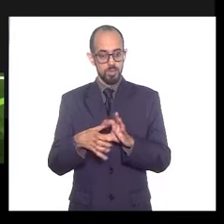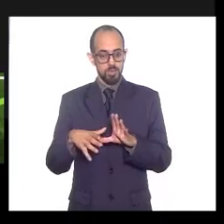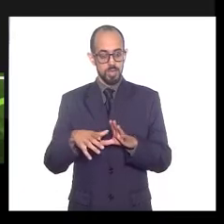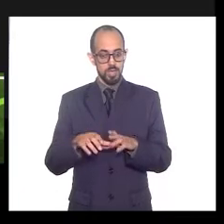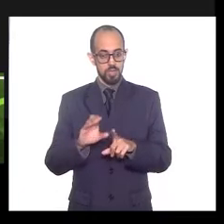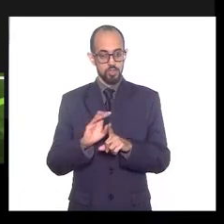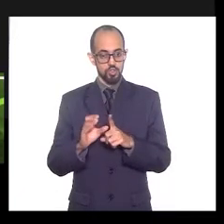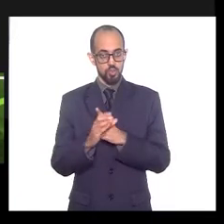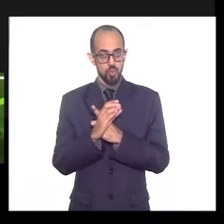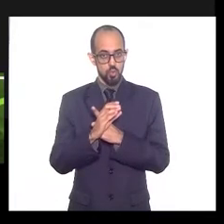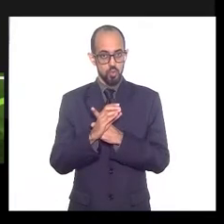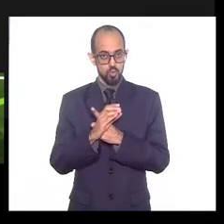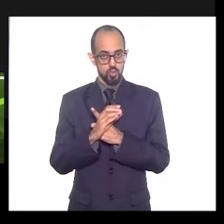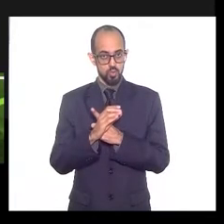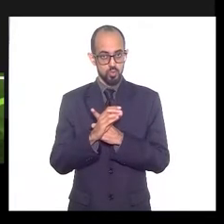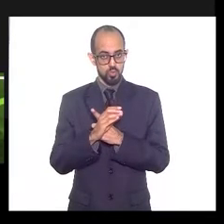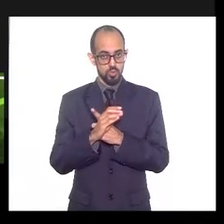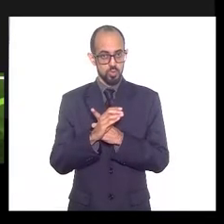culto